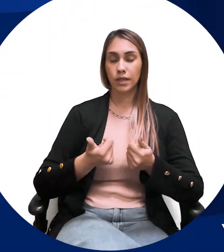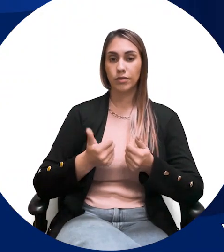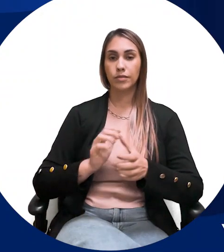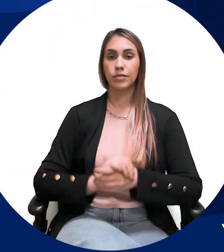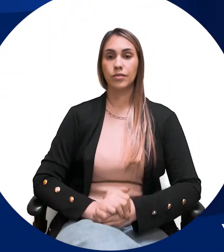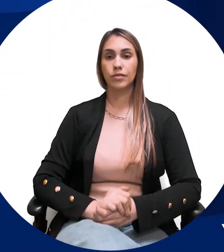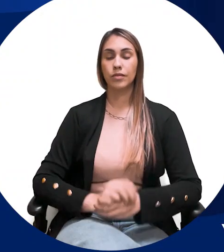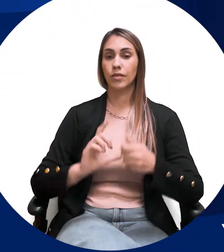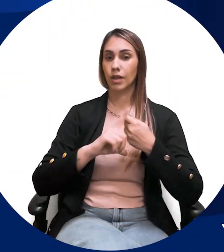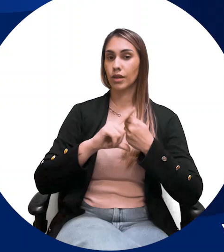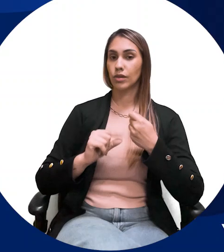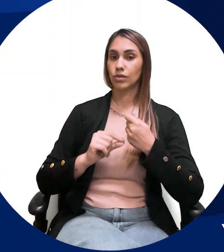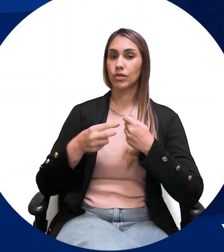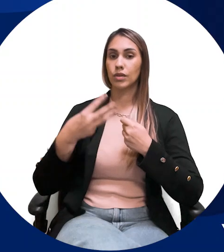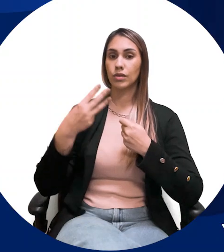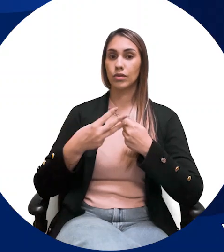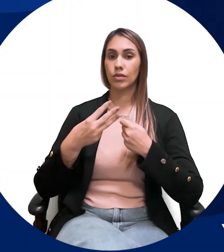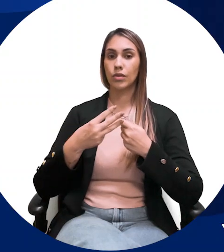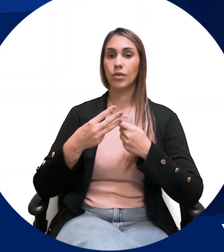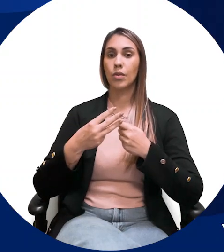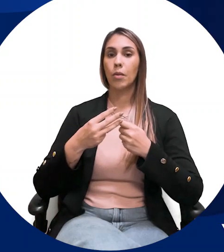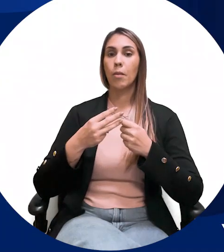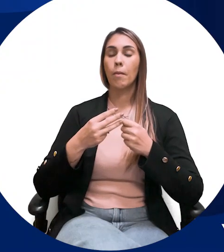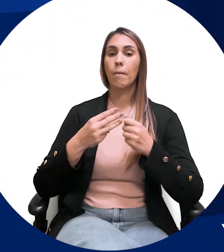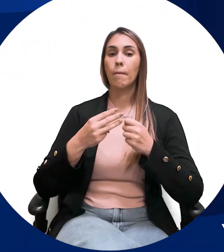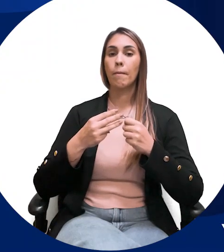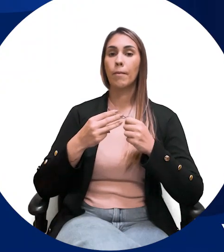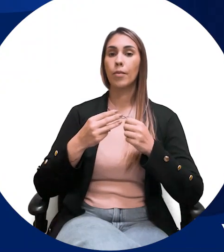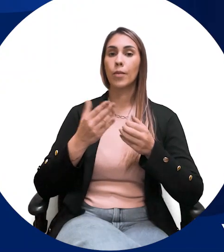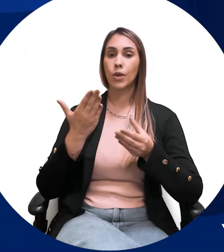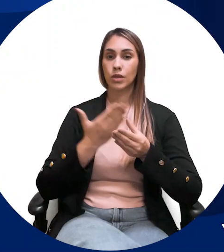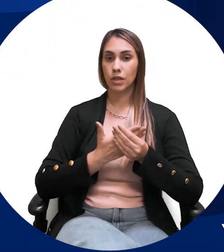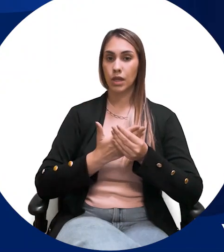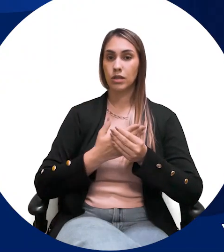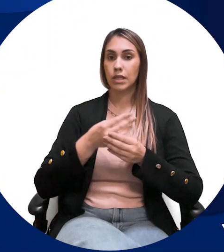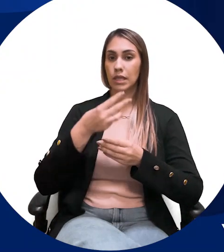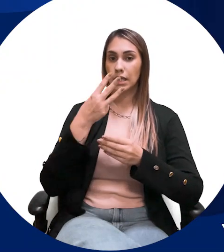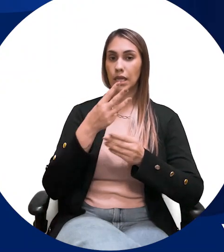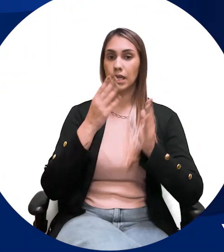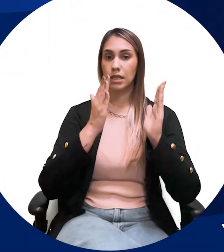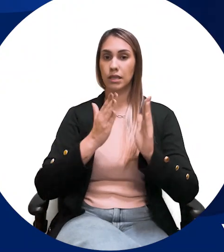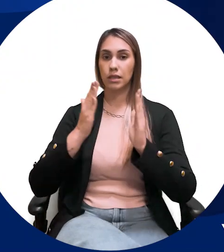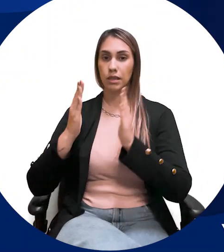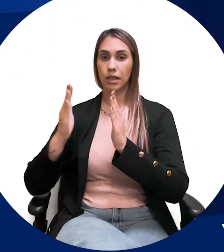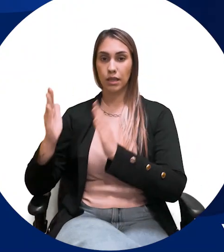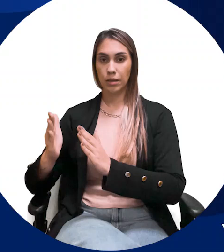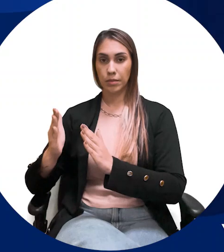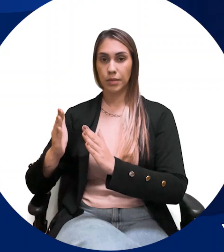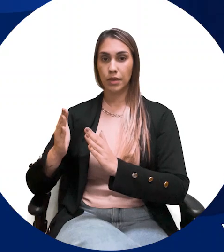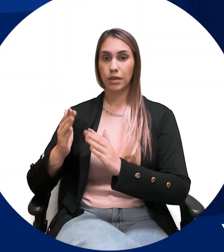para qualificação profissional. Artigo 3º. O processo de concessão se dará em 3 etapas